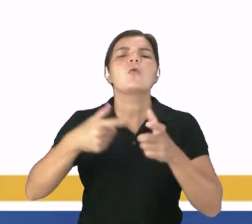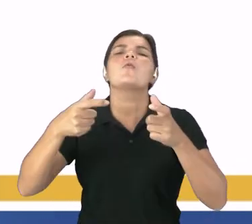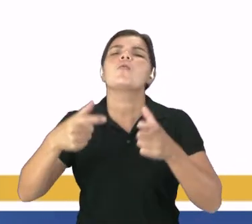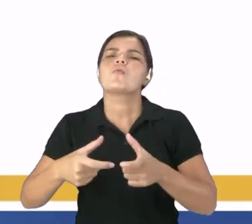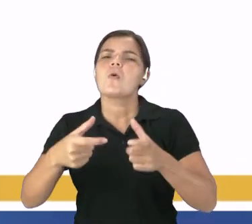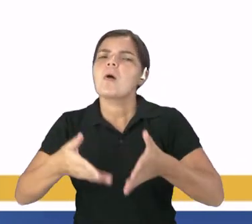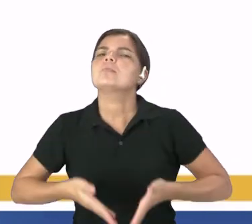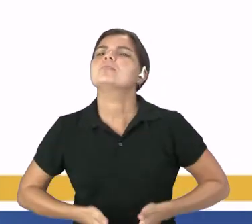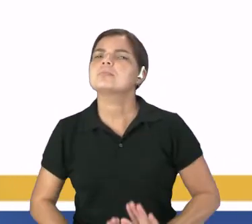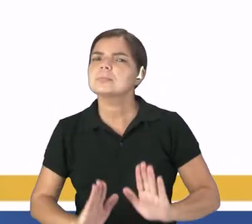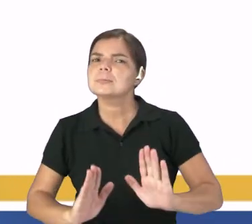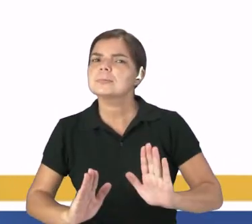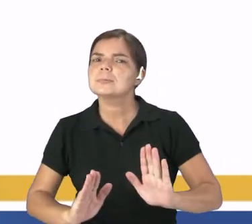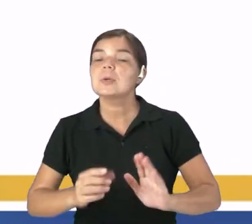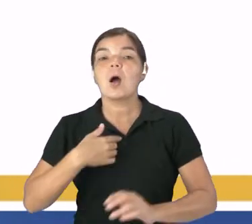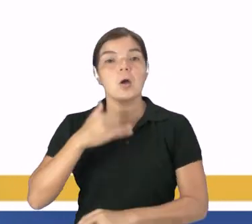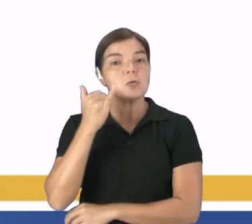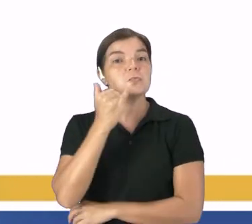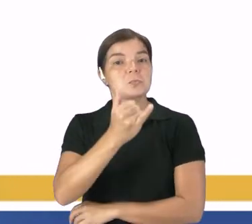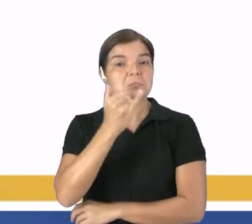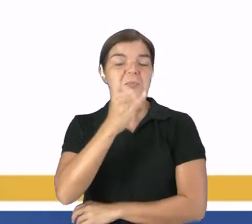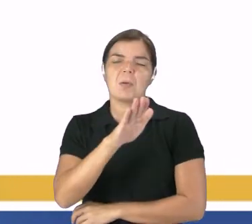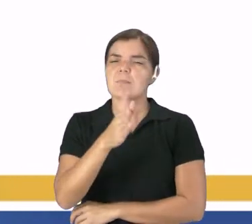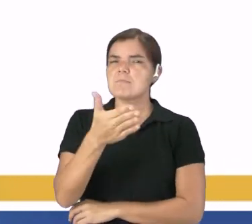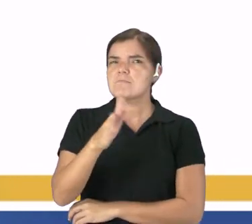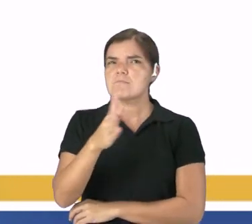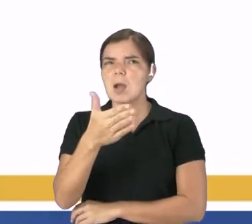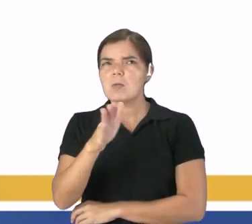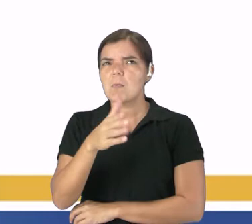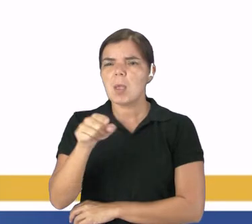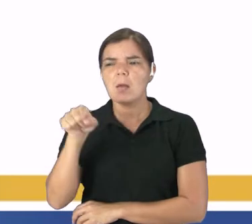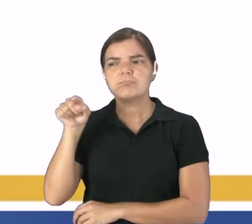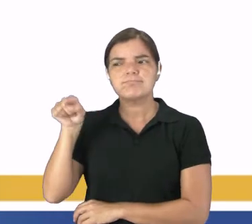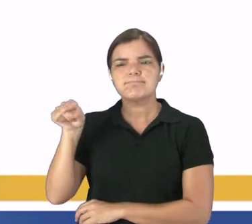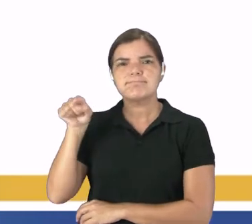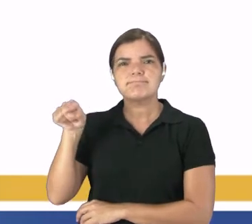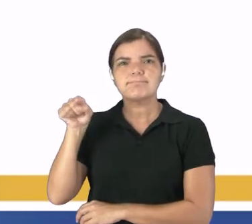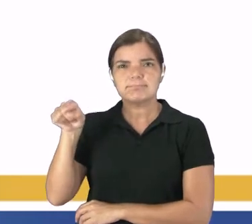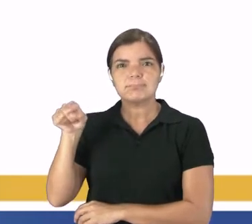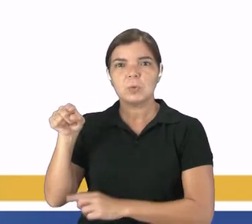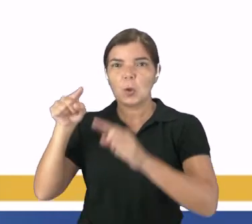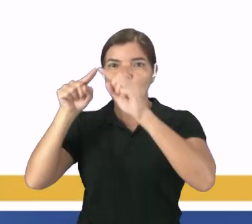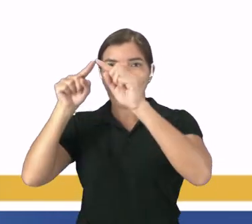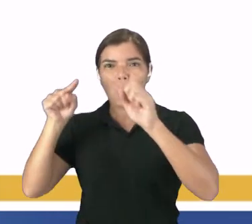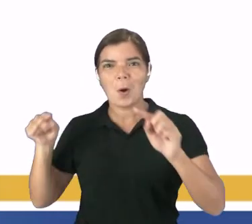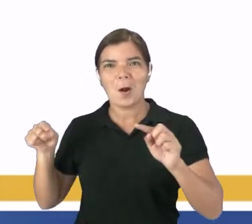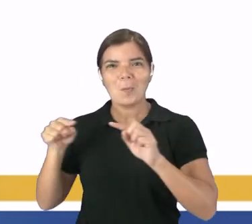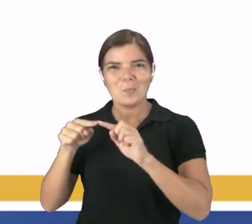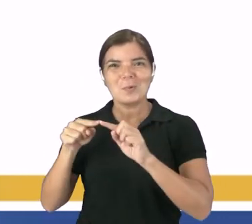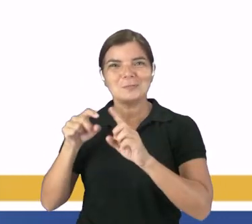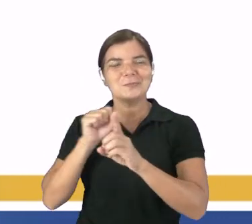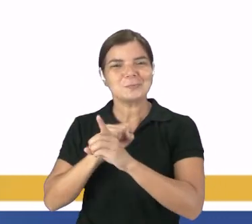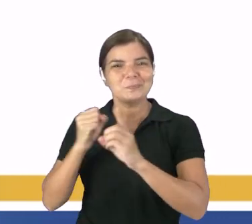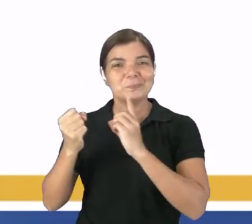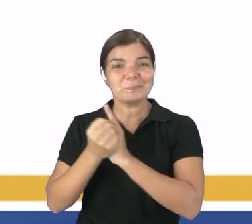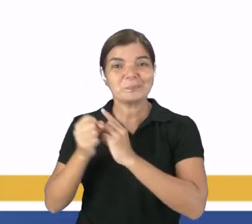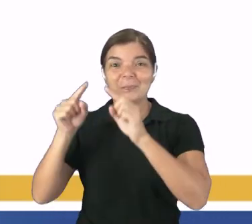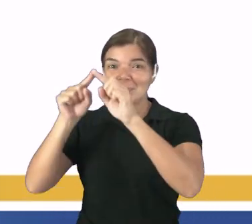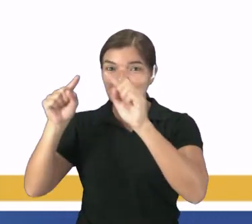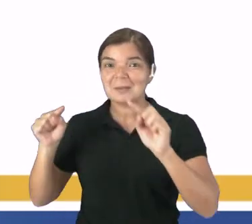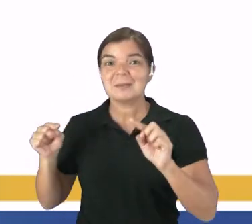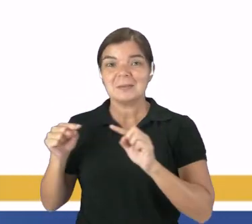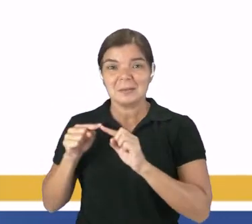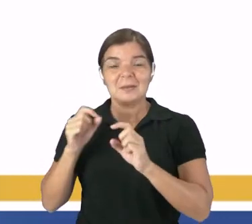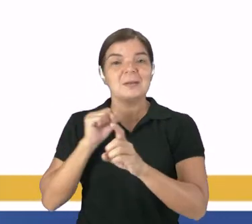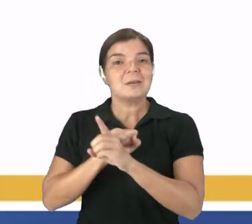perguntado em que lugar você nasceu. Eu diria que foi mais ou menos por aqui. E ele aponta para uma pirâmide social. Nessa